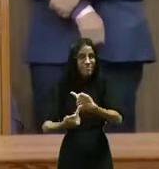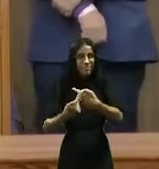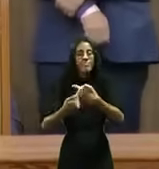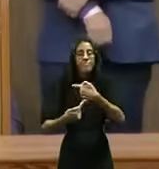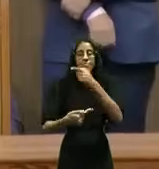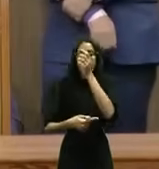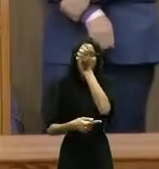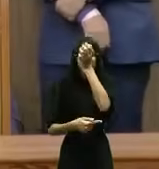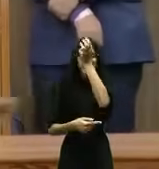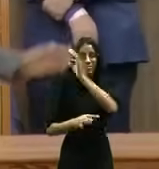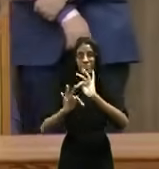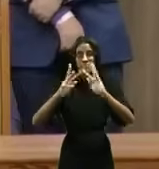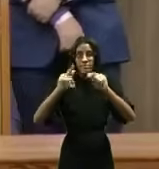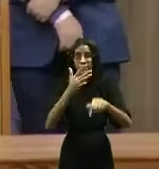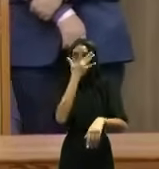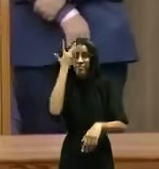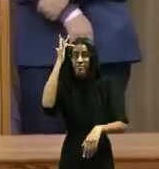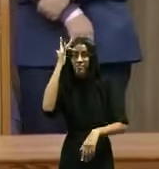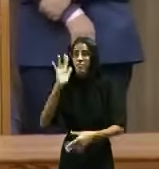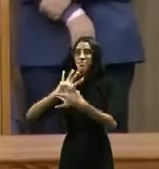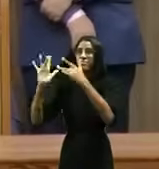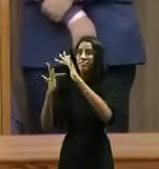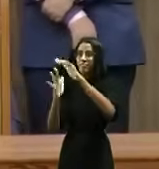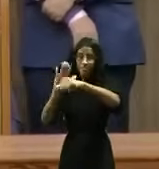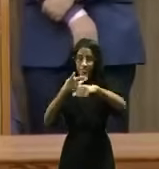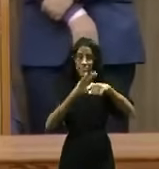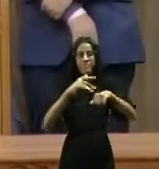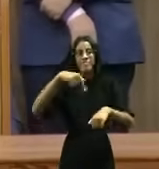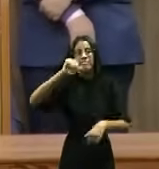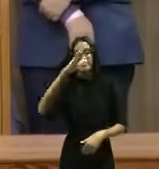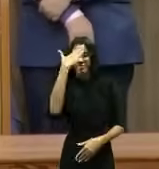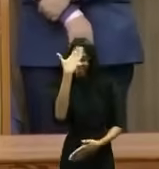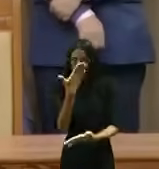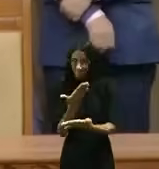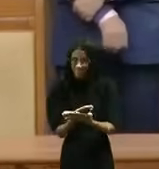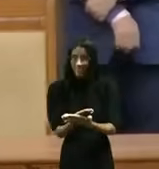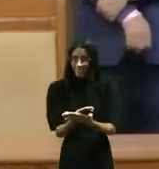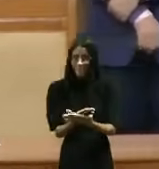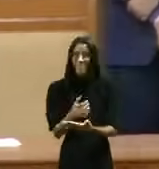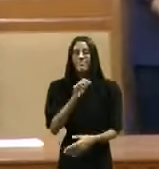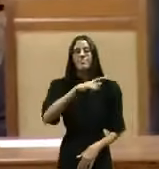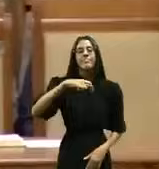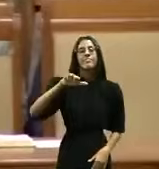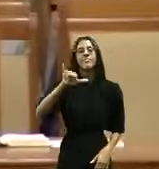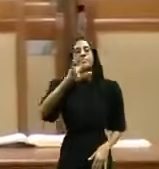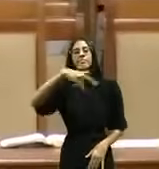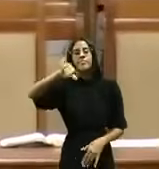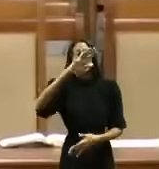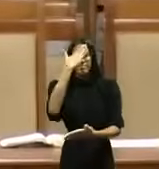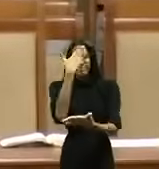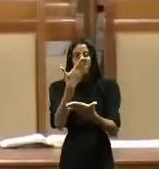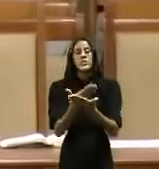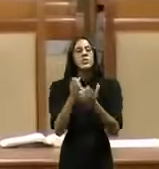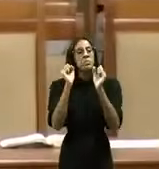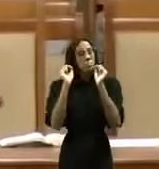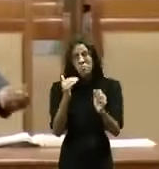Deus chamar quem é que aqui crê na promessa se você crê na promessa pode